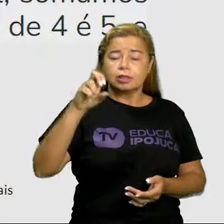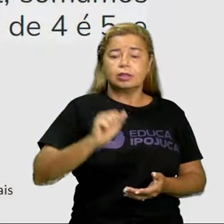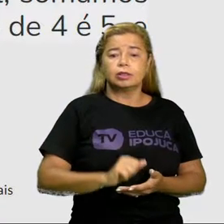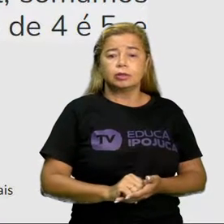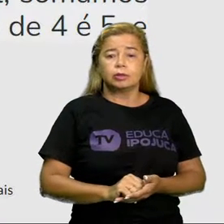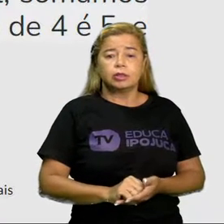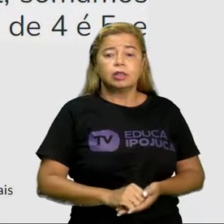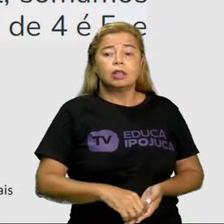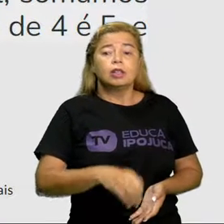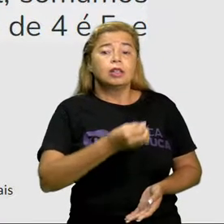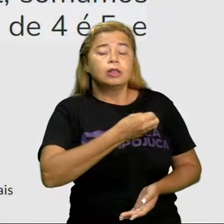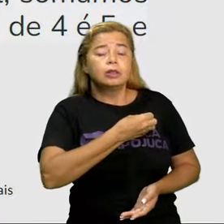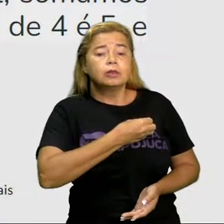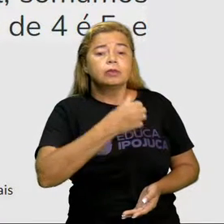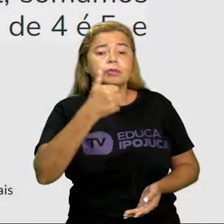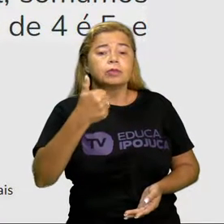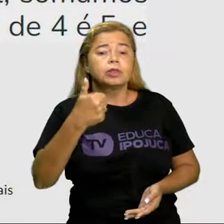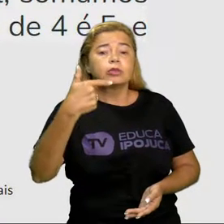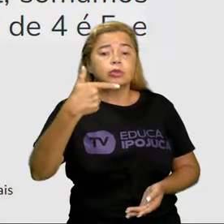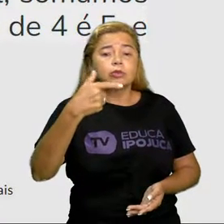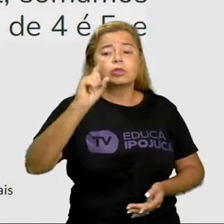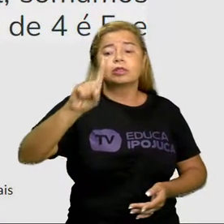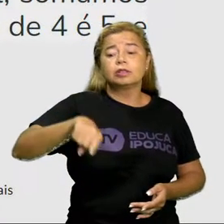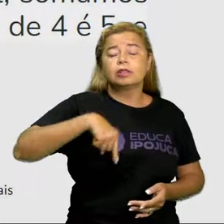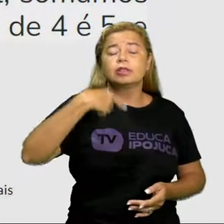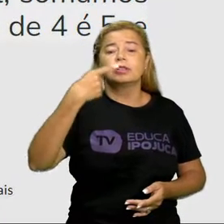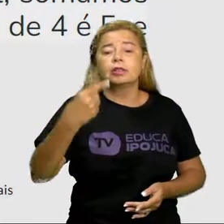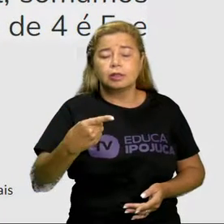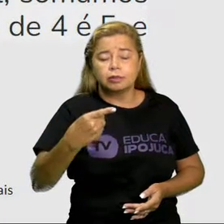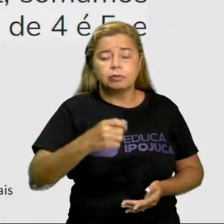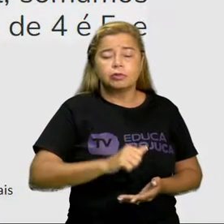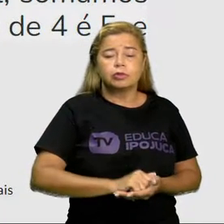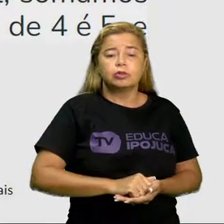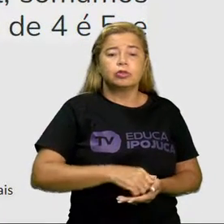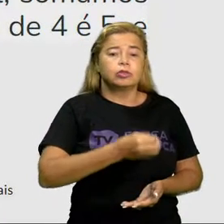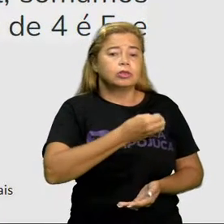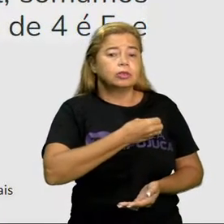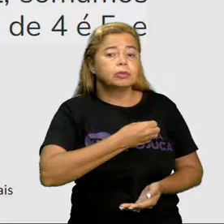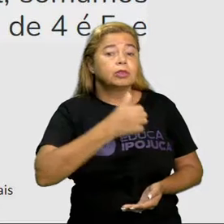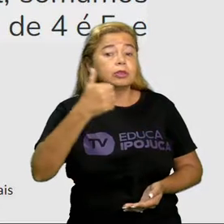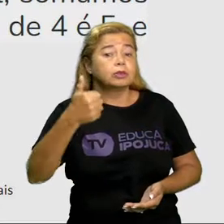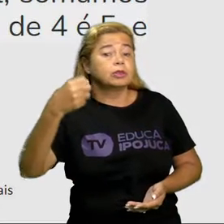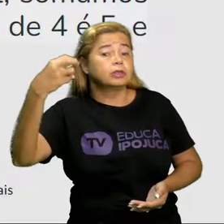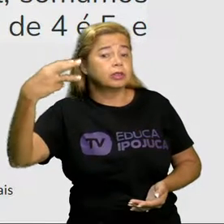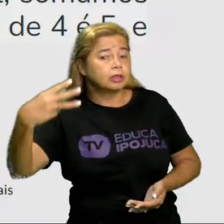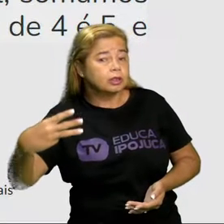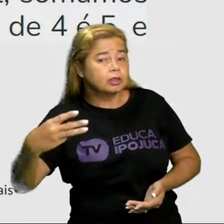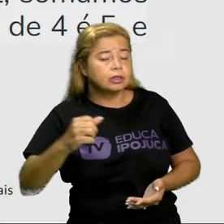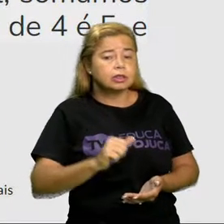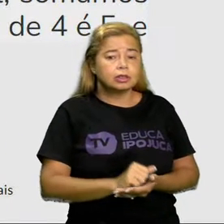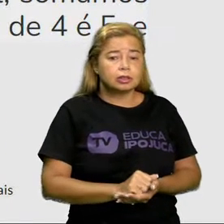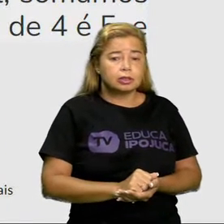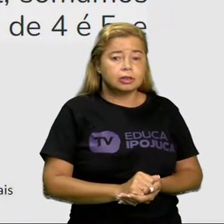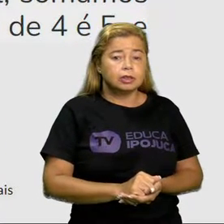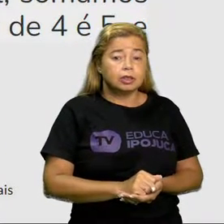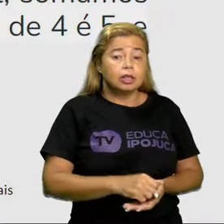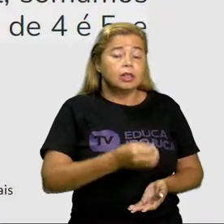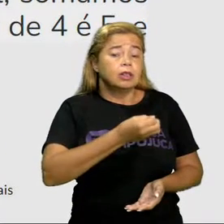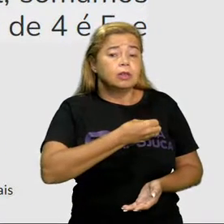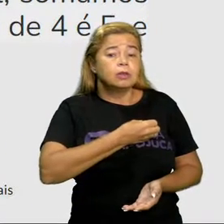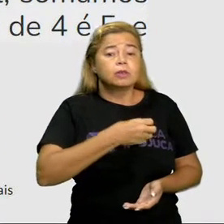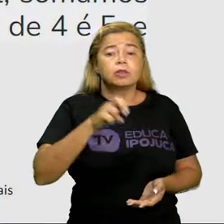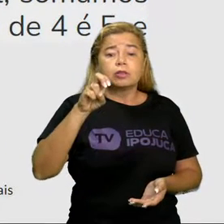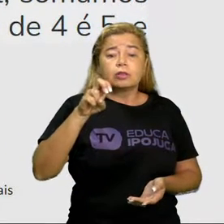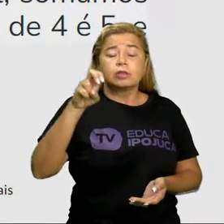o sucessão do 39 é 40 o sucessor de 155 é 156 assistente